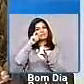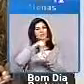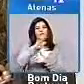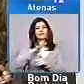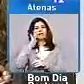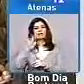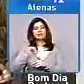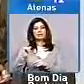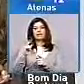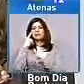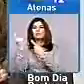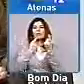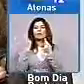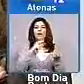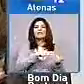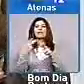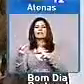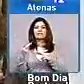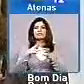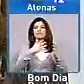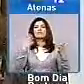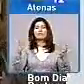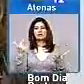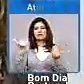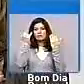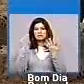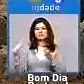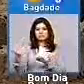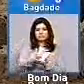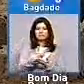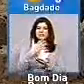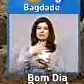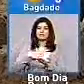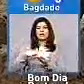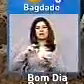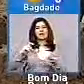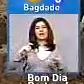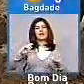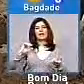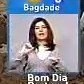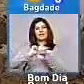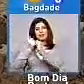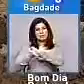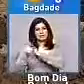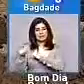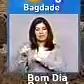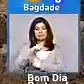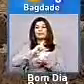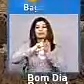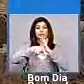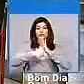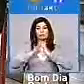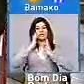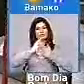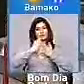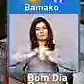procurar soluções alternativas e que funcionem nos edifícios deles. O projeto está ainda em fase de desenvolvimento e